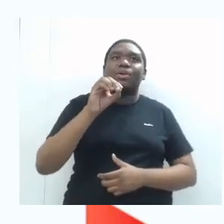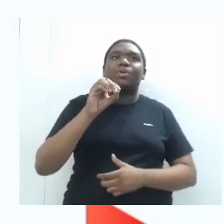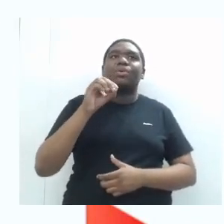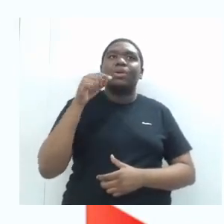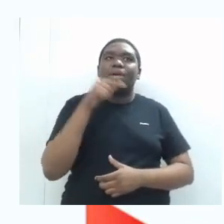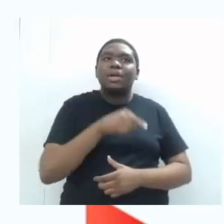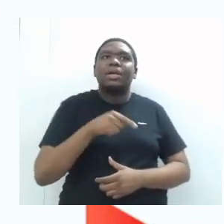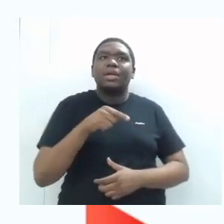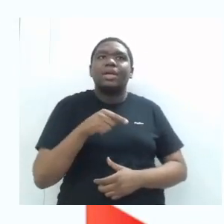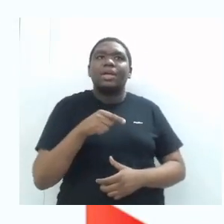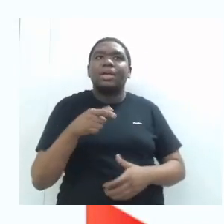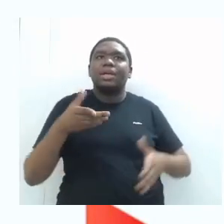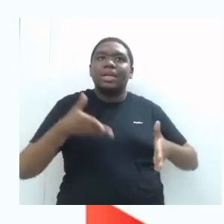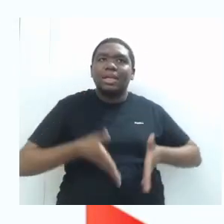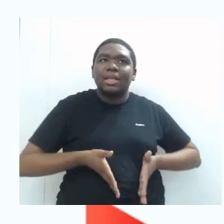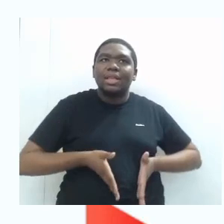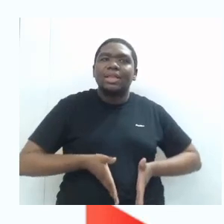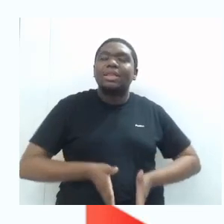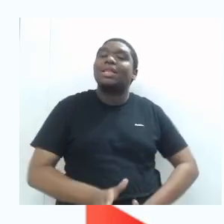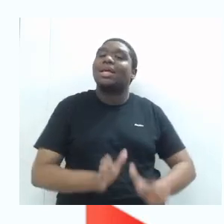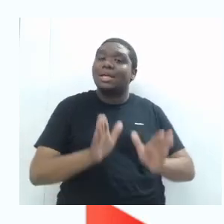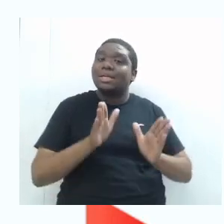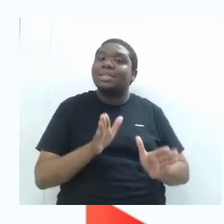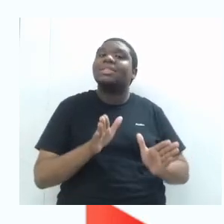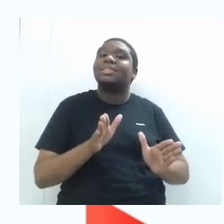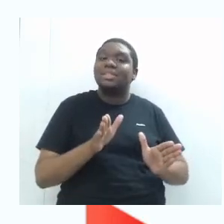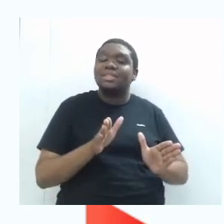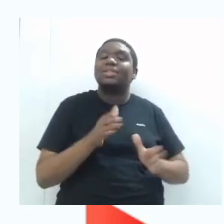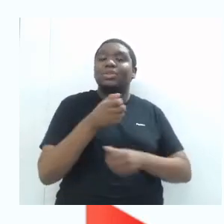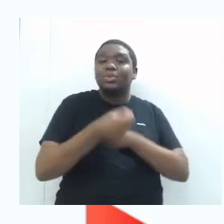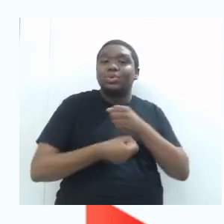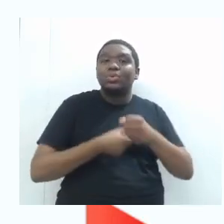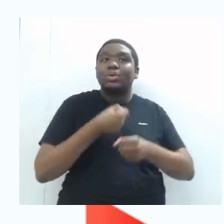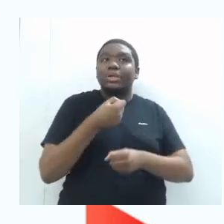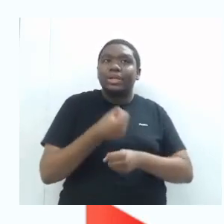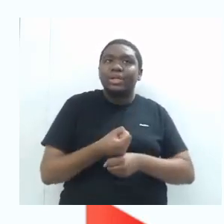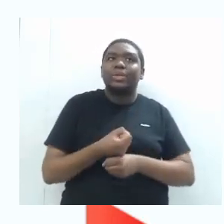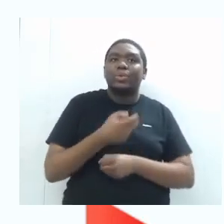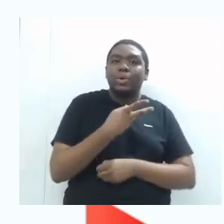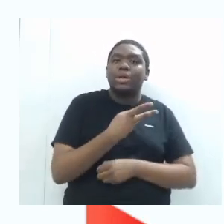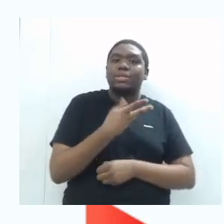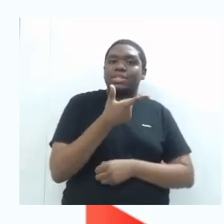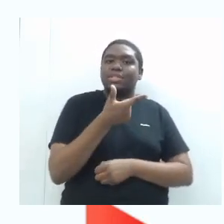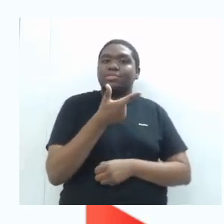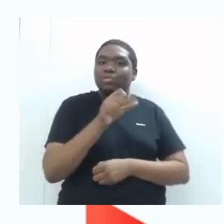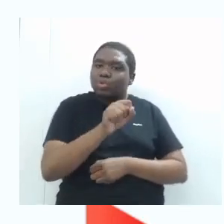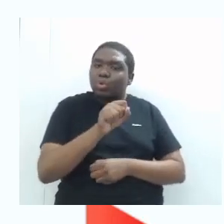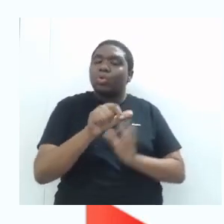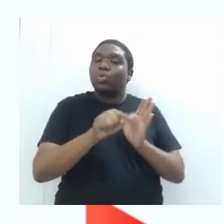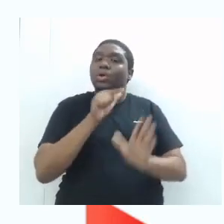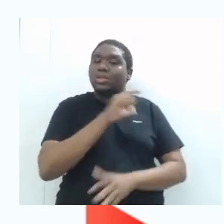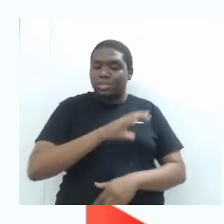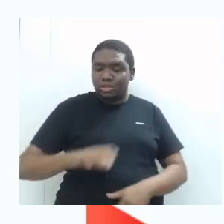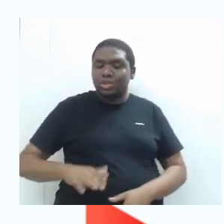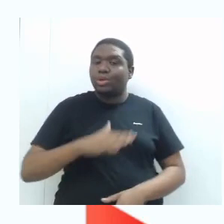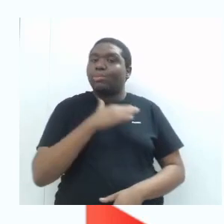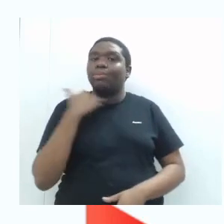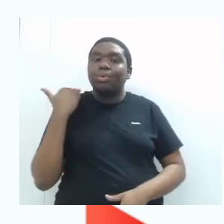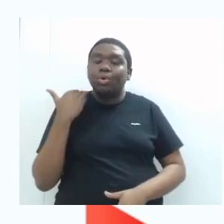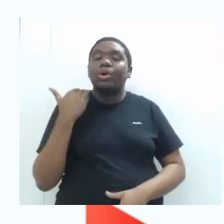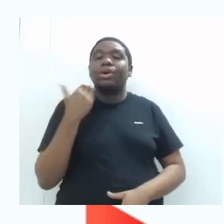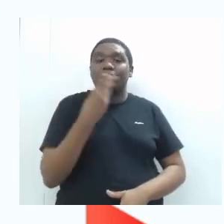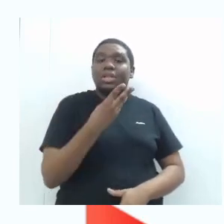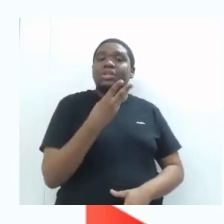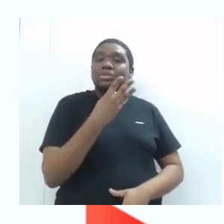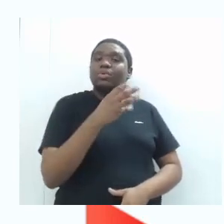em Atenas no ano de 428 a.C., falecido em 348